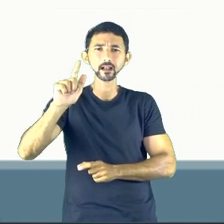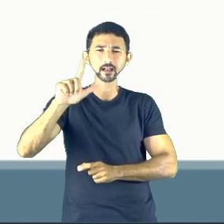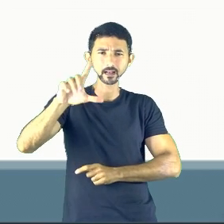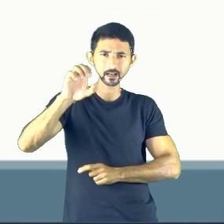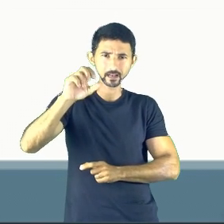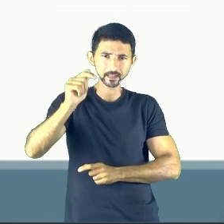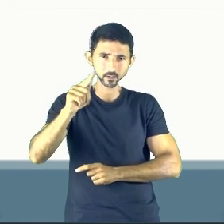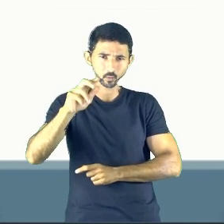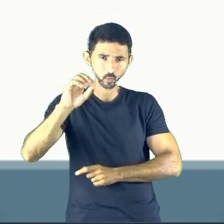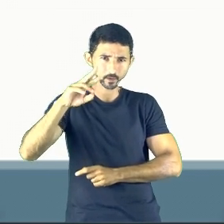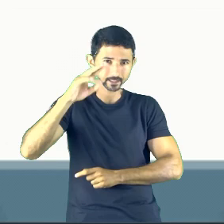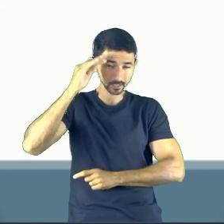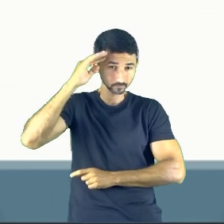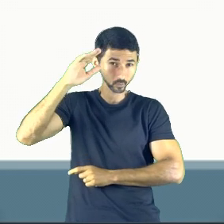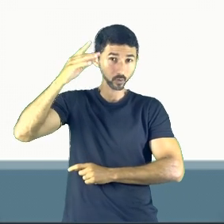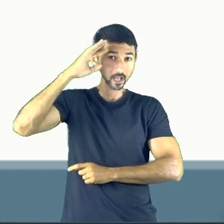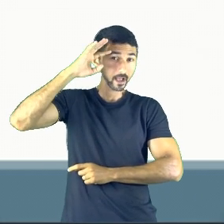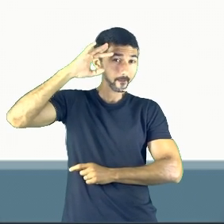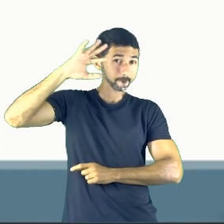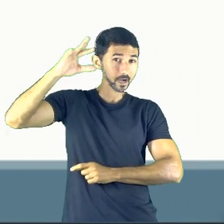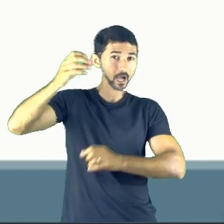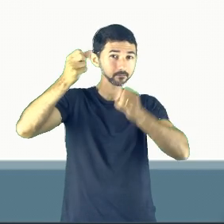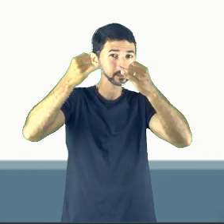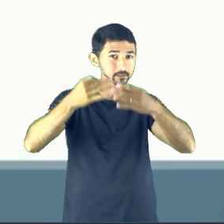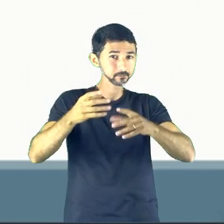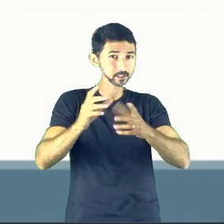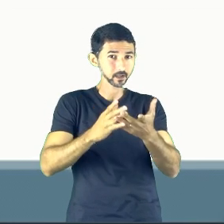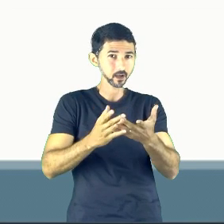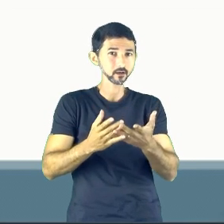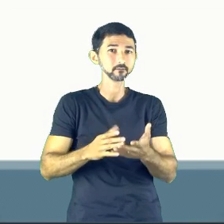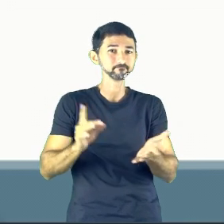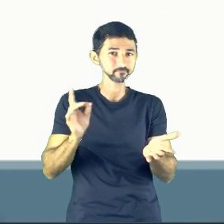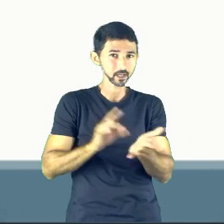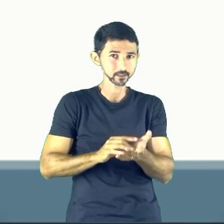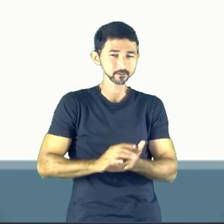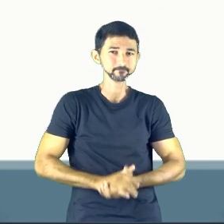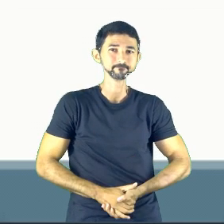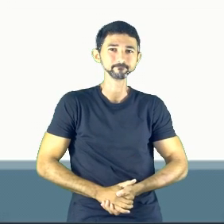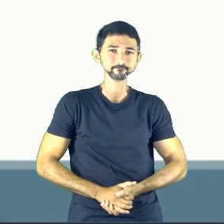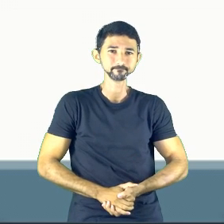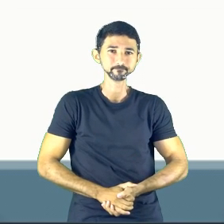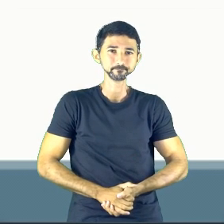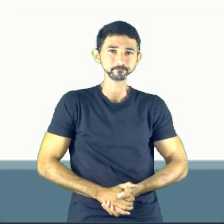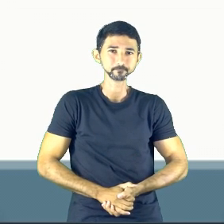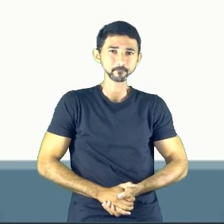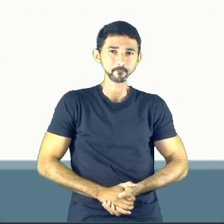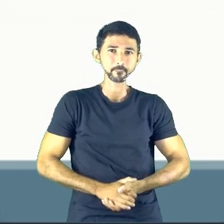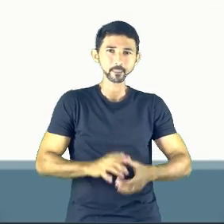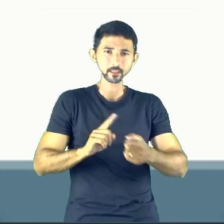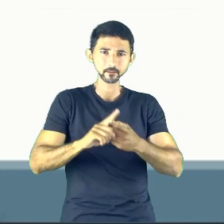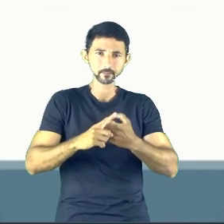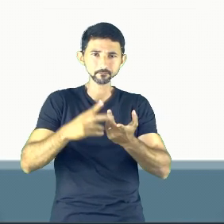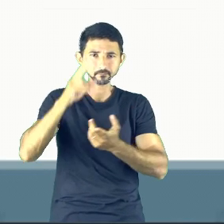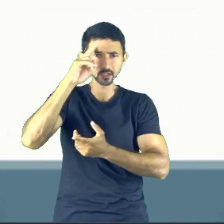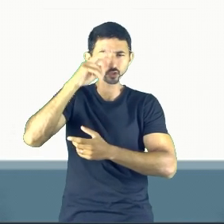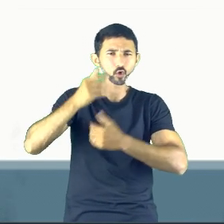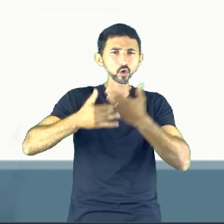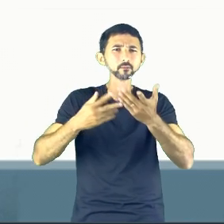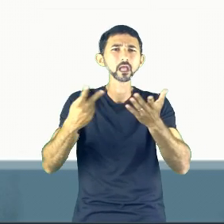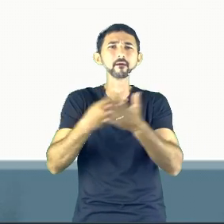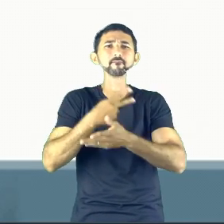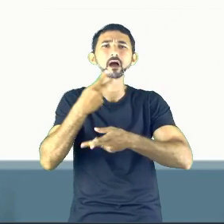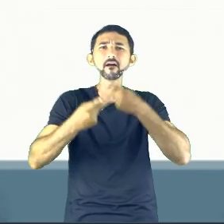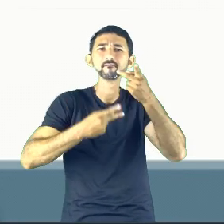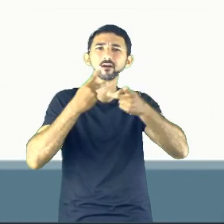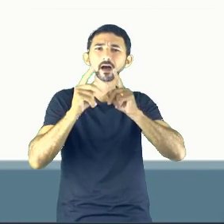alegoria significa usar do imaginário para explicar a realidade. Beleza? Continuamos aqui. Considerando